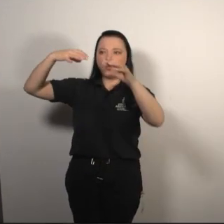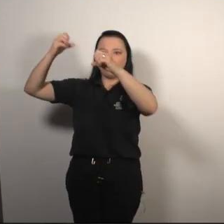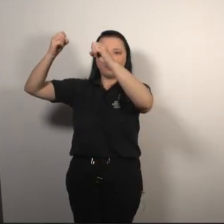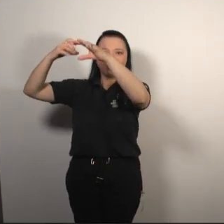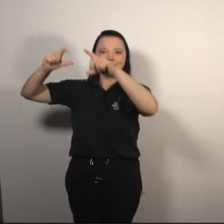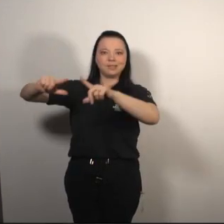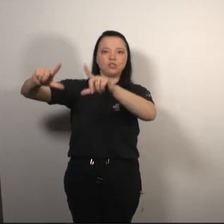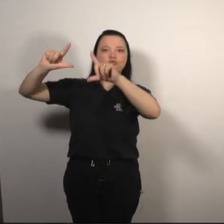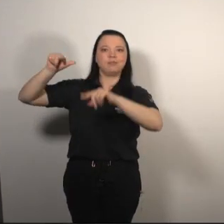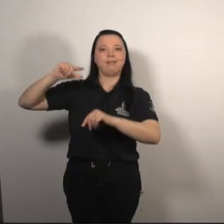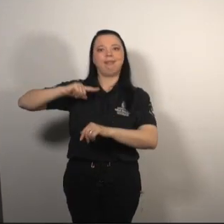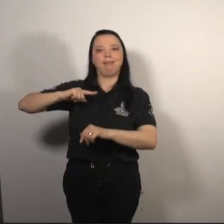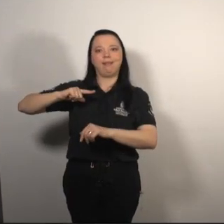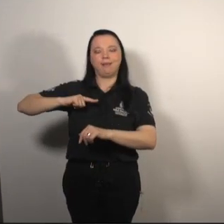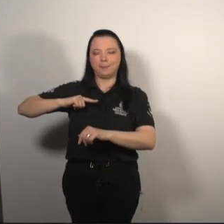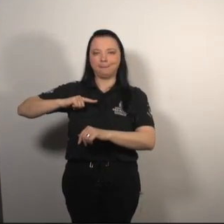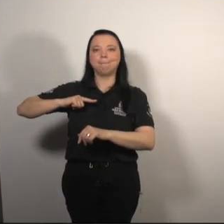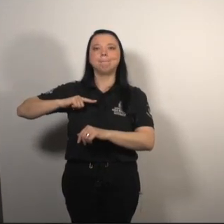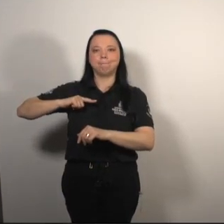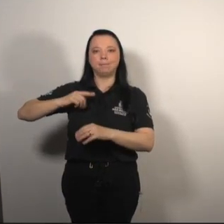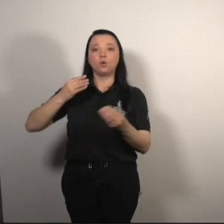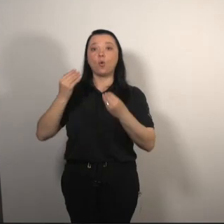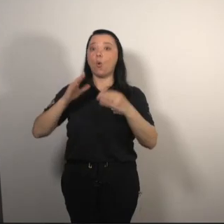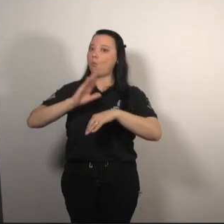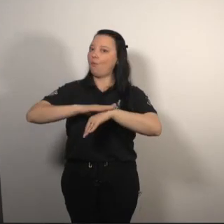está sem previsão.